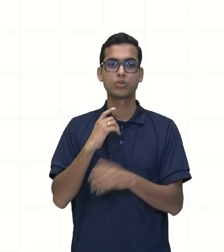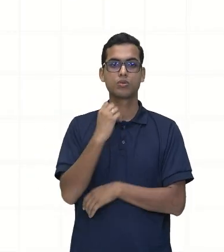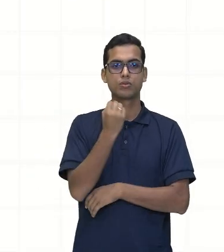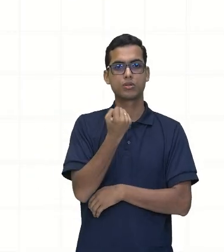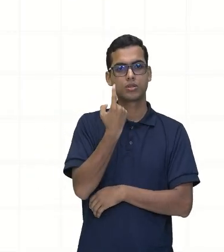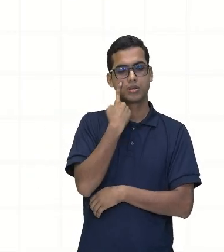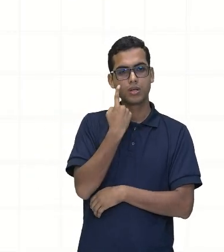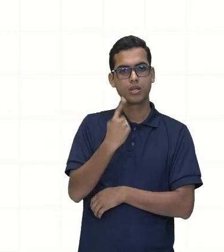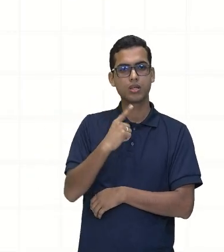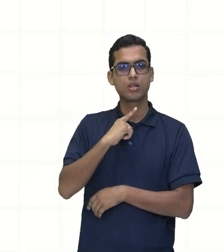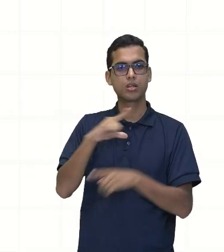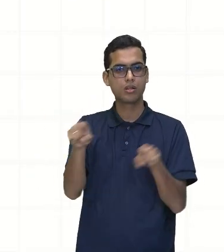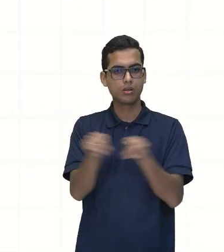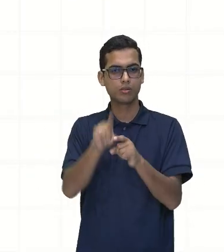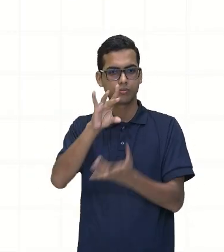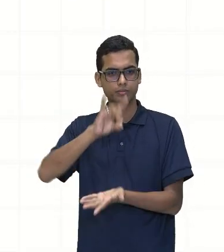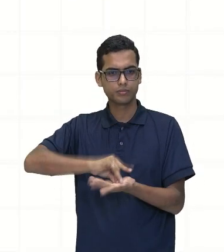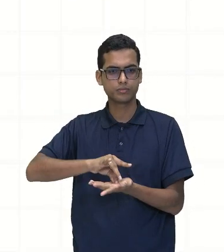com